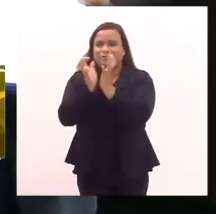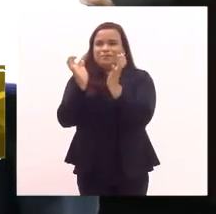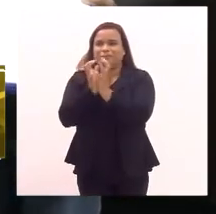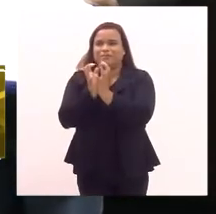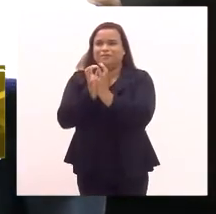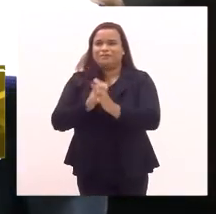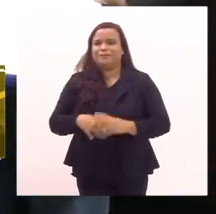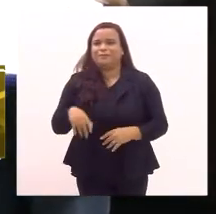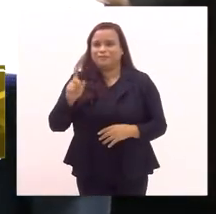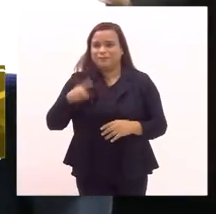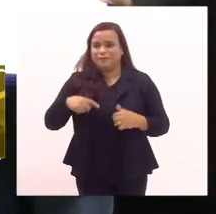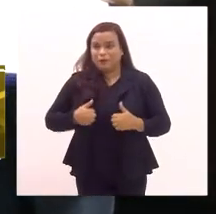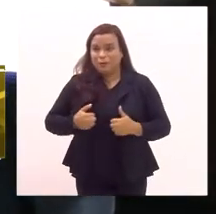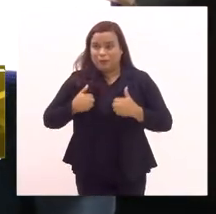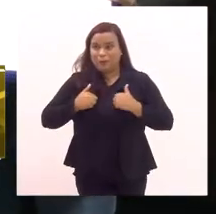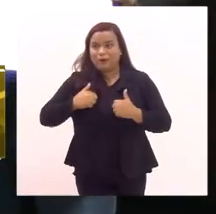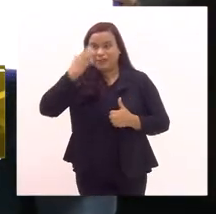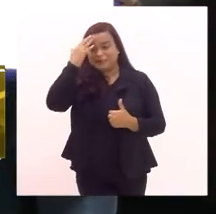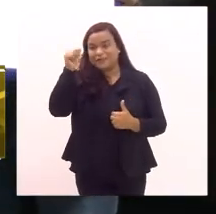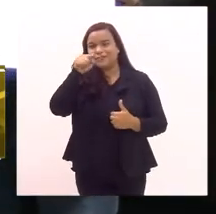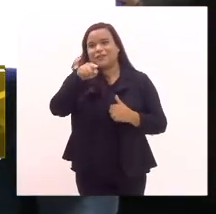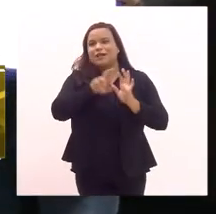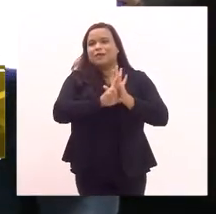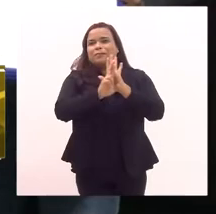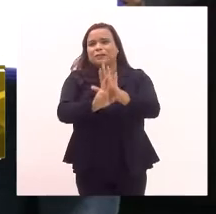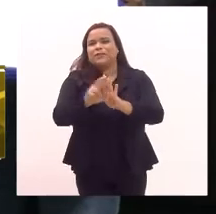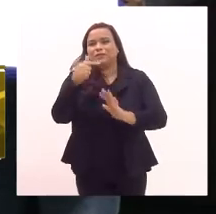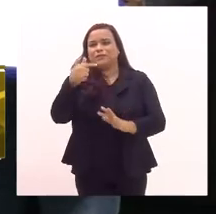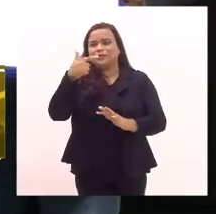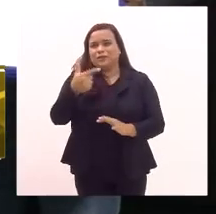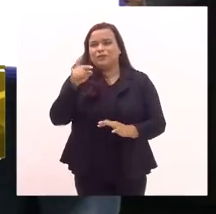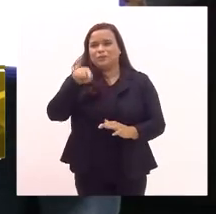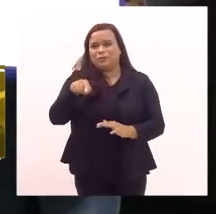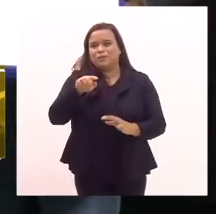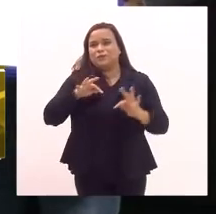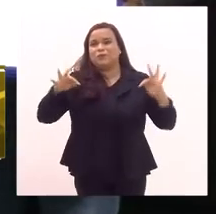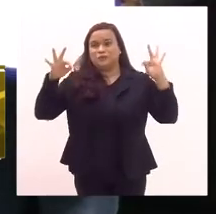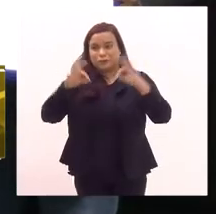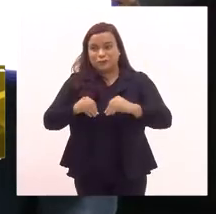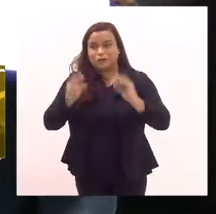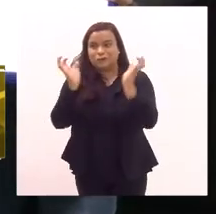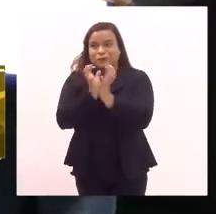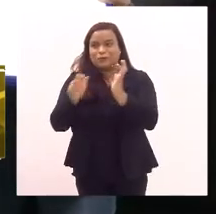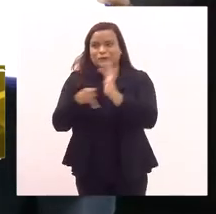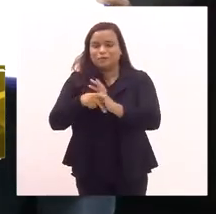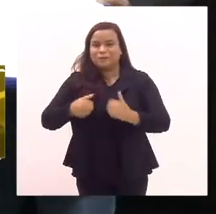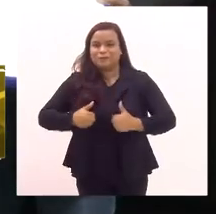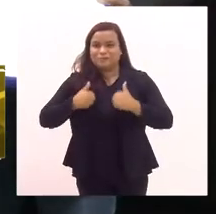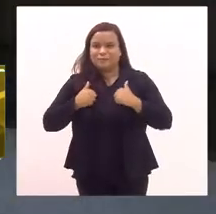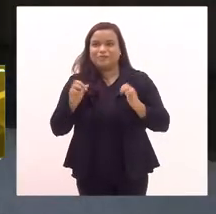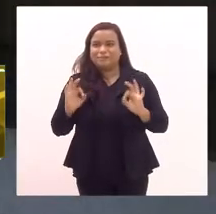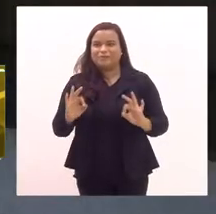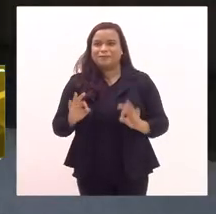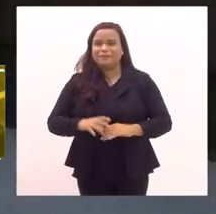honra. Sei que você está representando todos os 72 mil da nossa turma aqui. Uma honra mesmo.